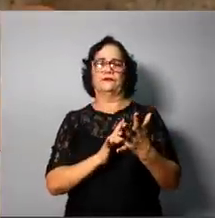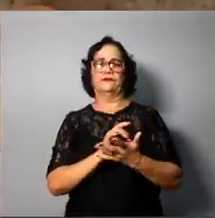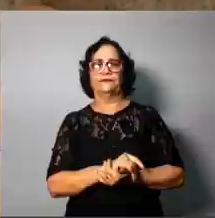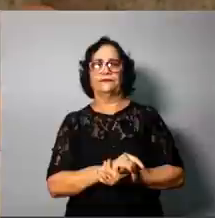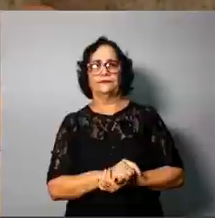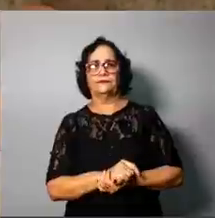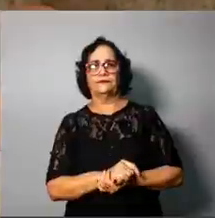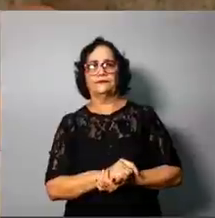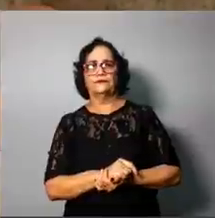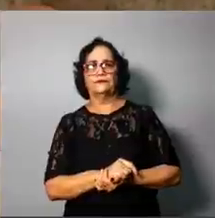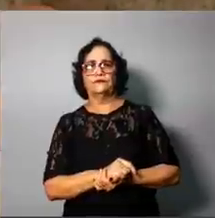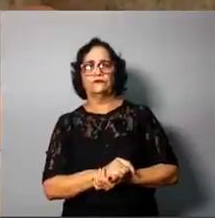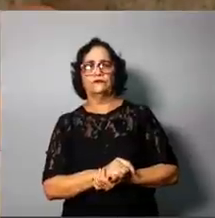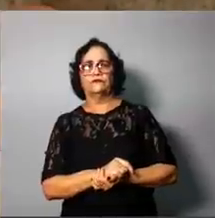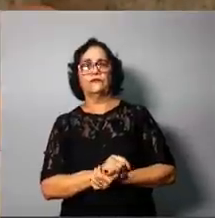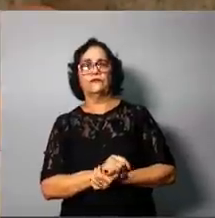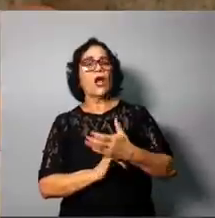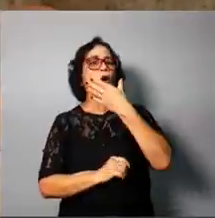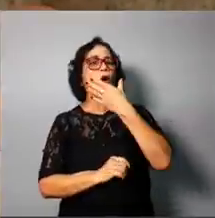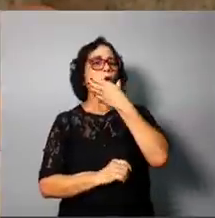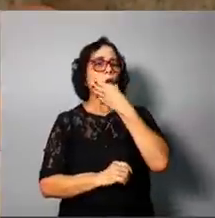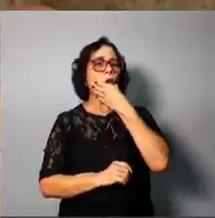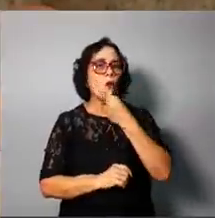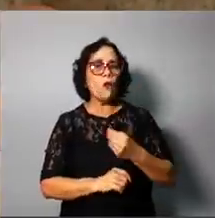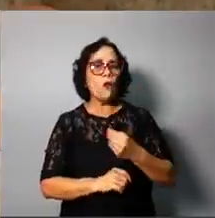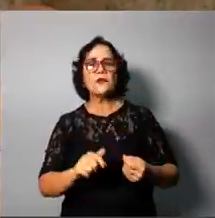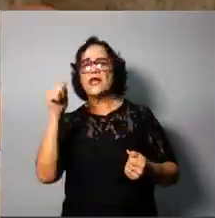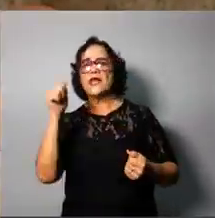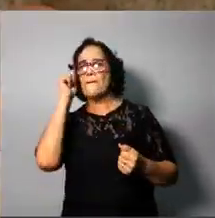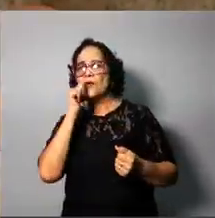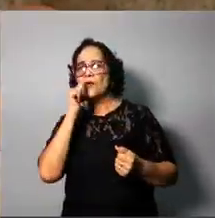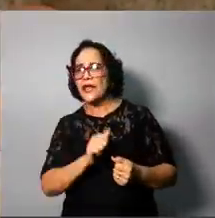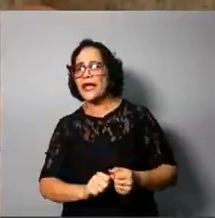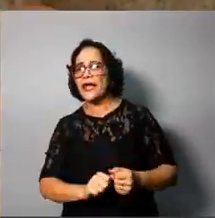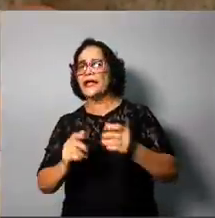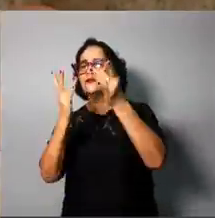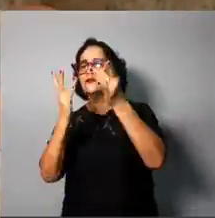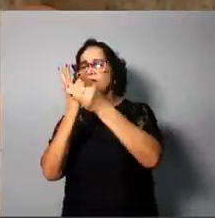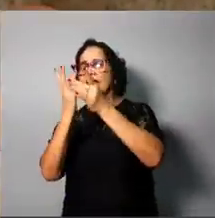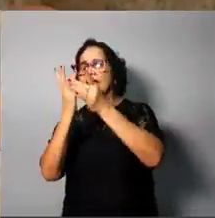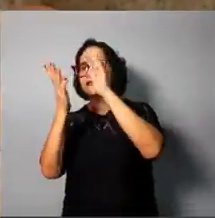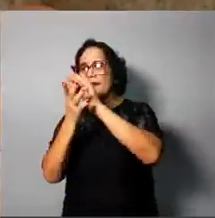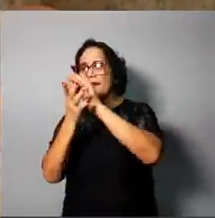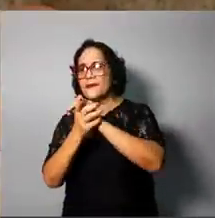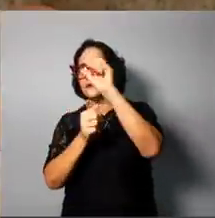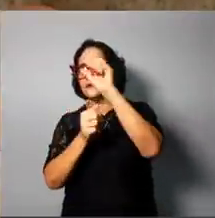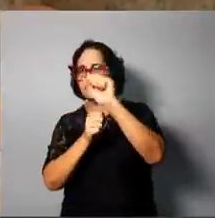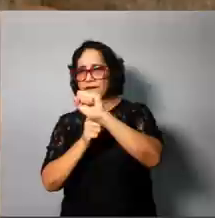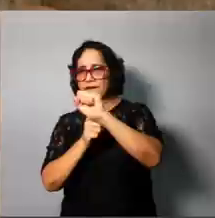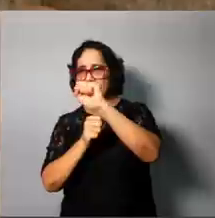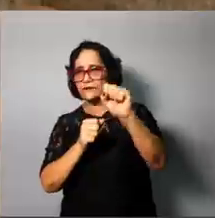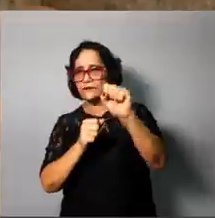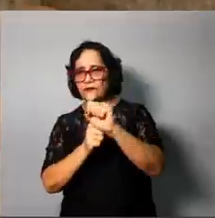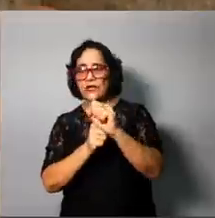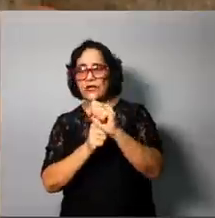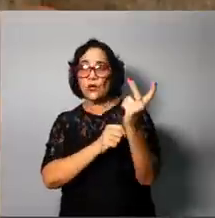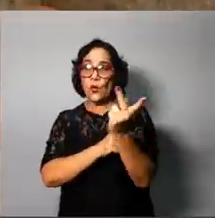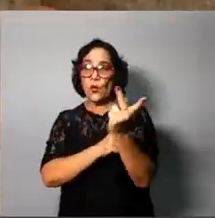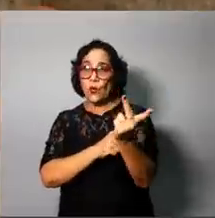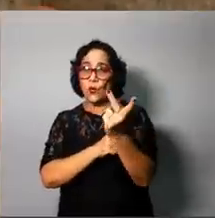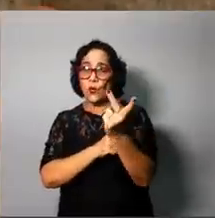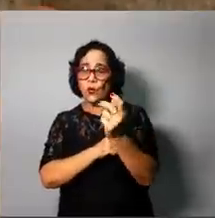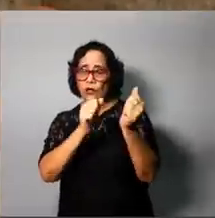O homem e a mulher no sacramento do matrimônio estão enxertados